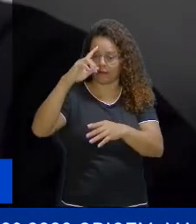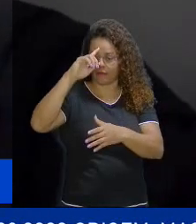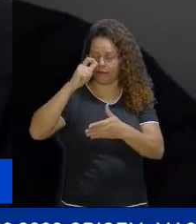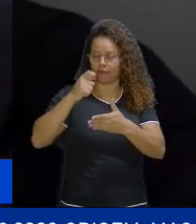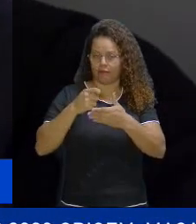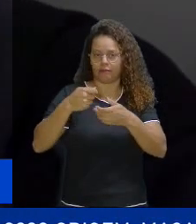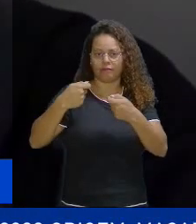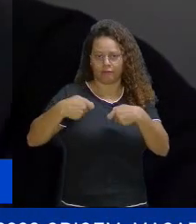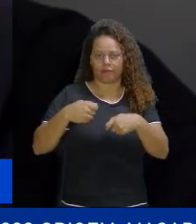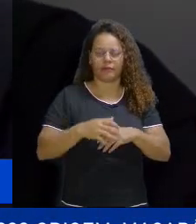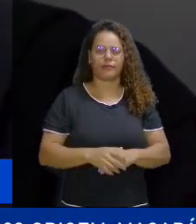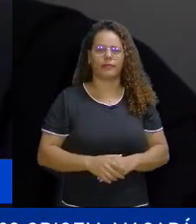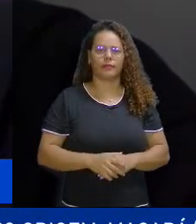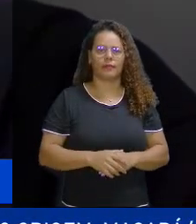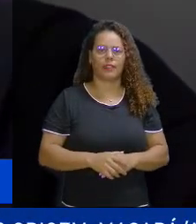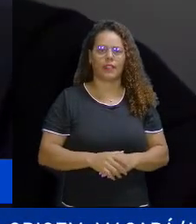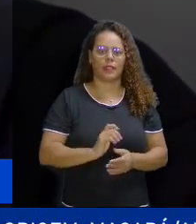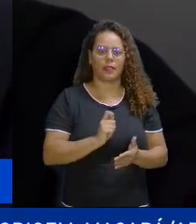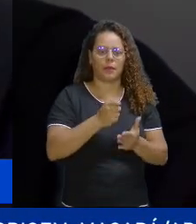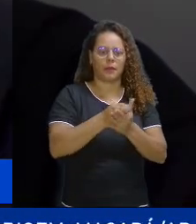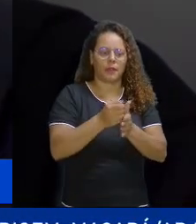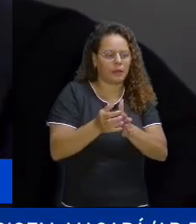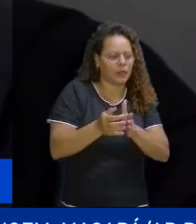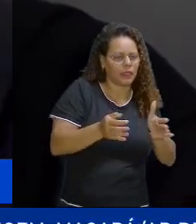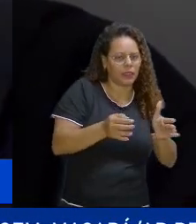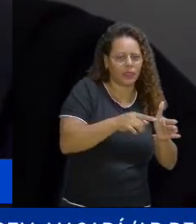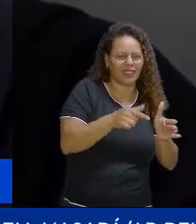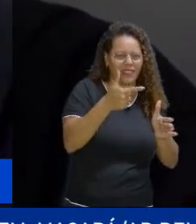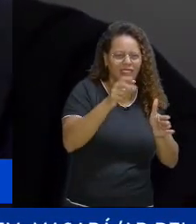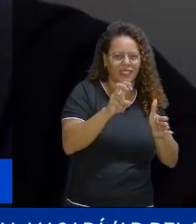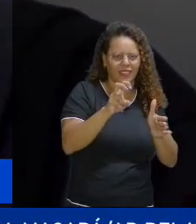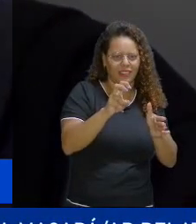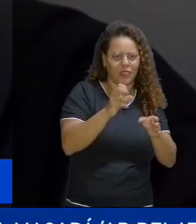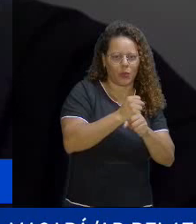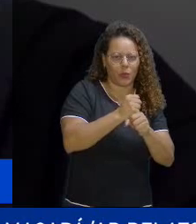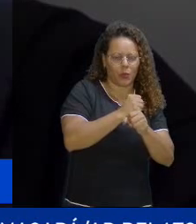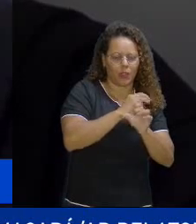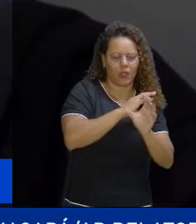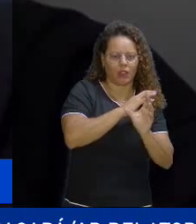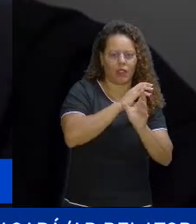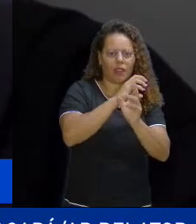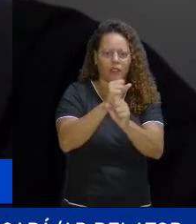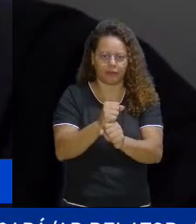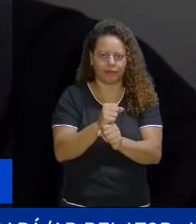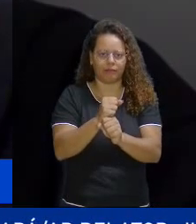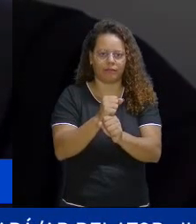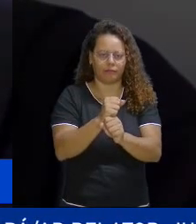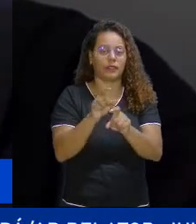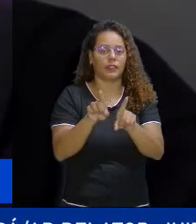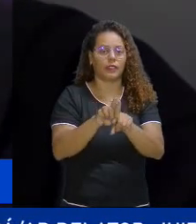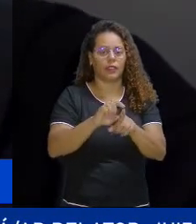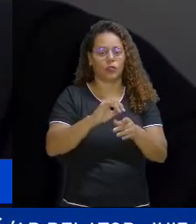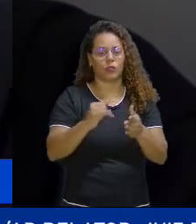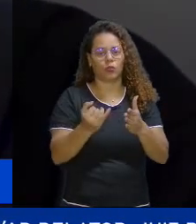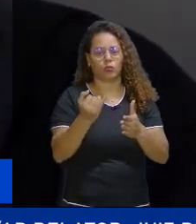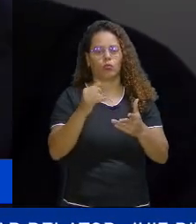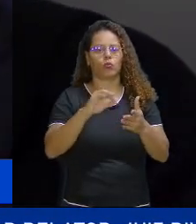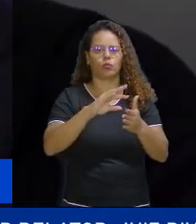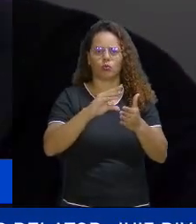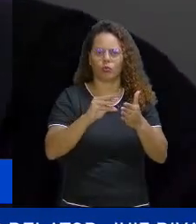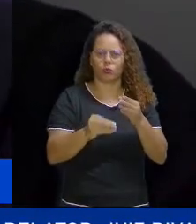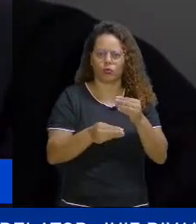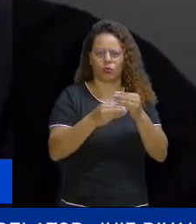O pedido de pagamento retroativo de diferença nos últimos 5 anos, acrescida de juros e correção monetária, também é viável.